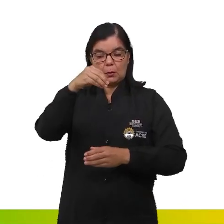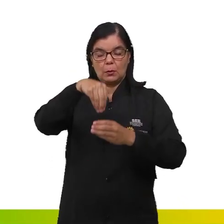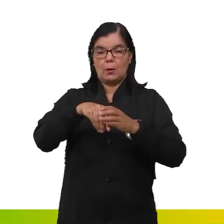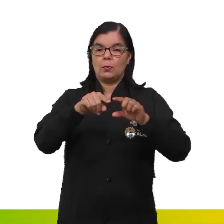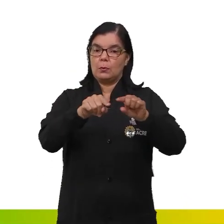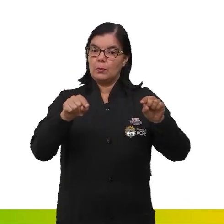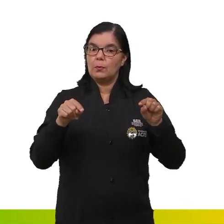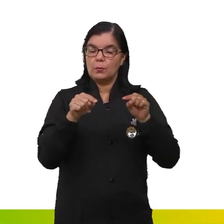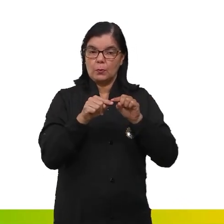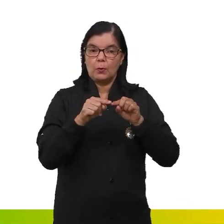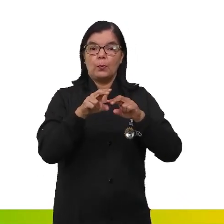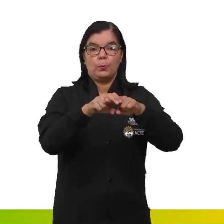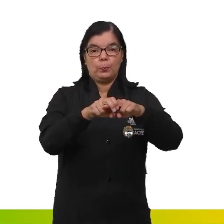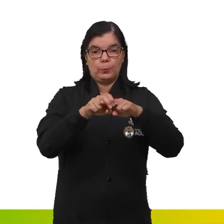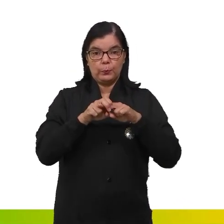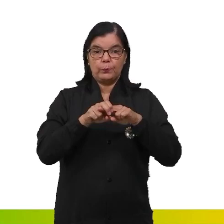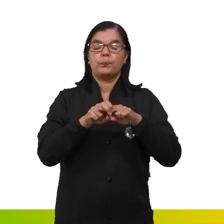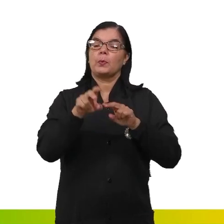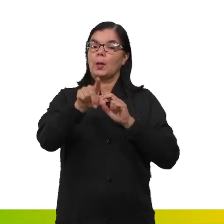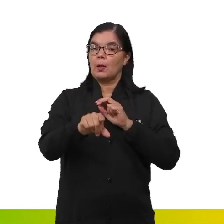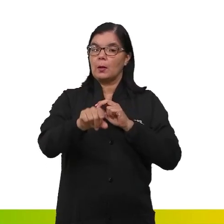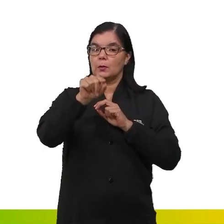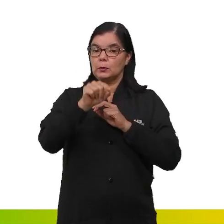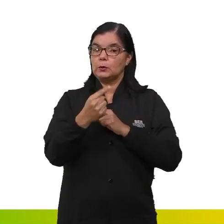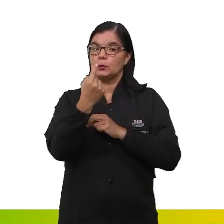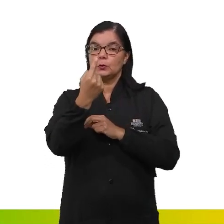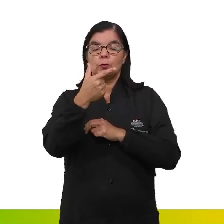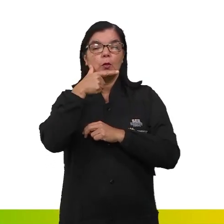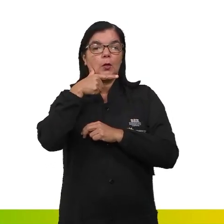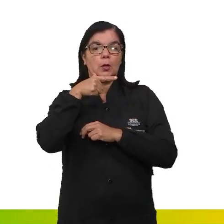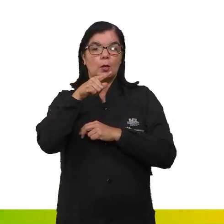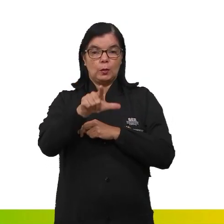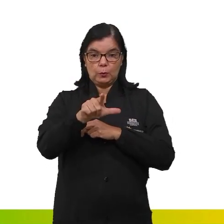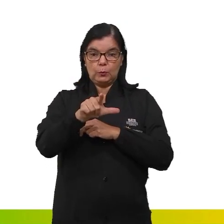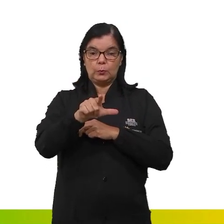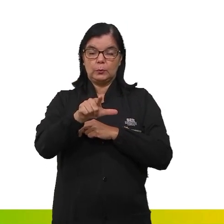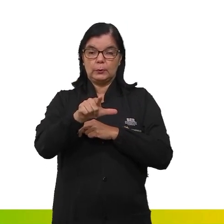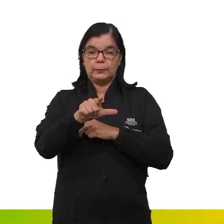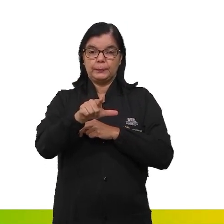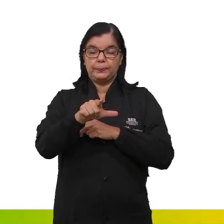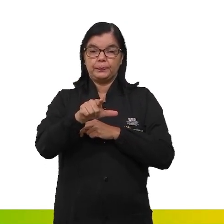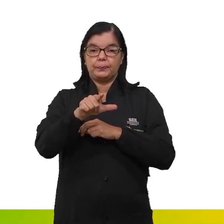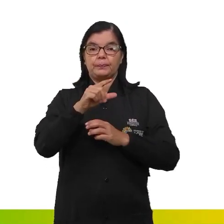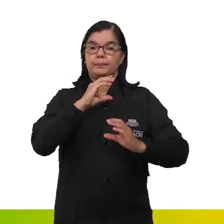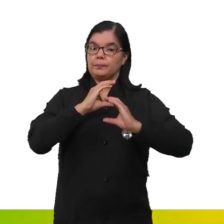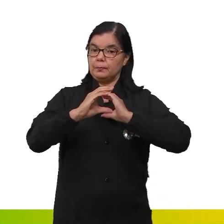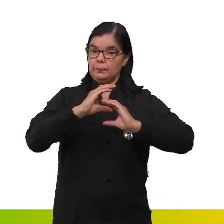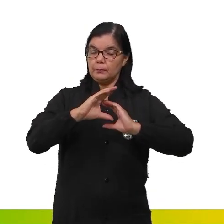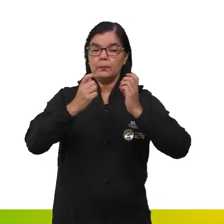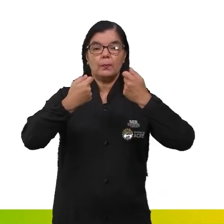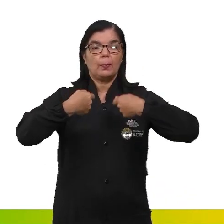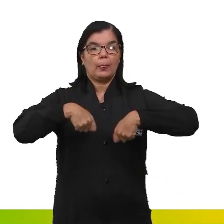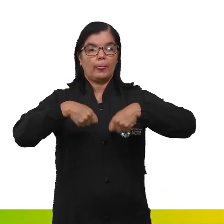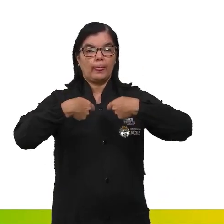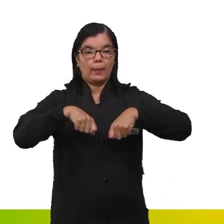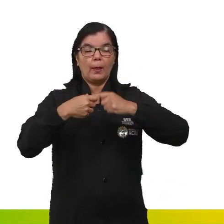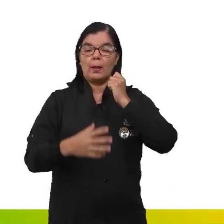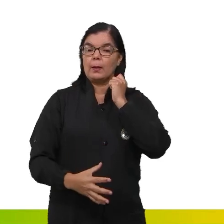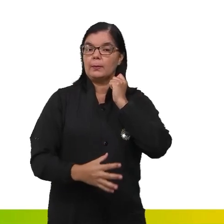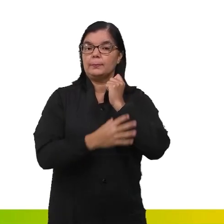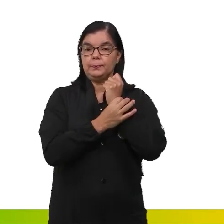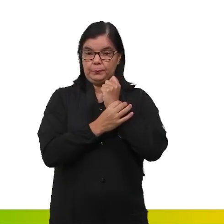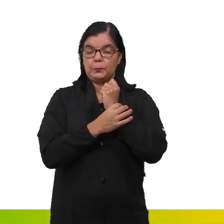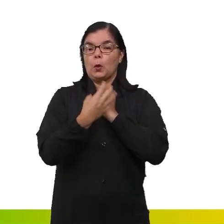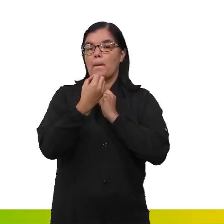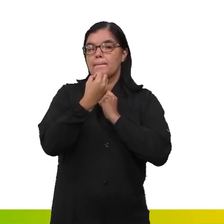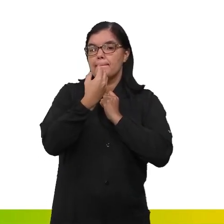campo. Nesse contexto, a escolha de uma língua padrão se faz necessária para garantir